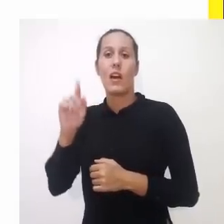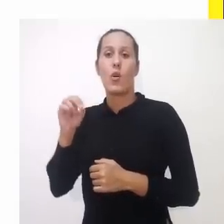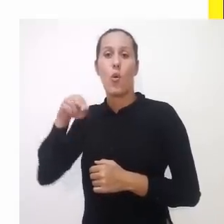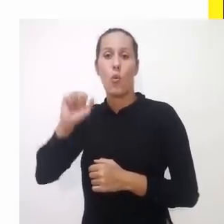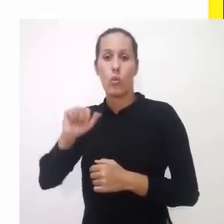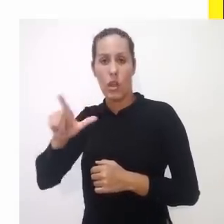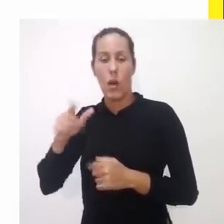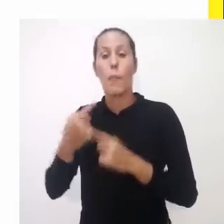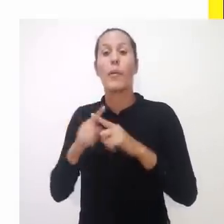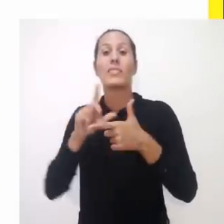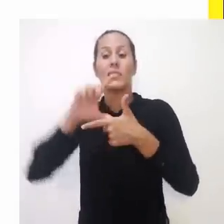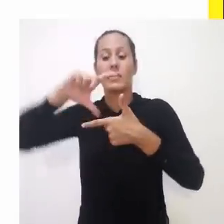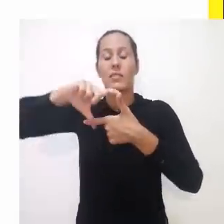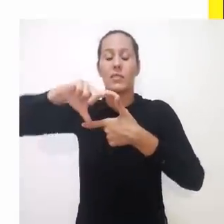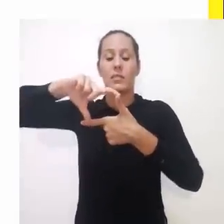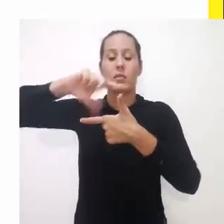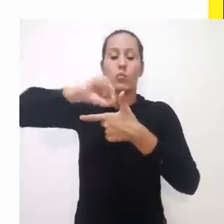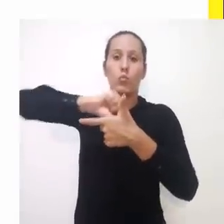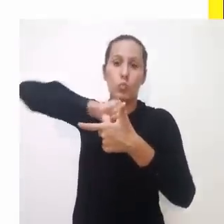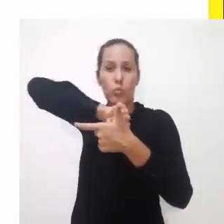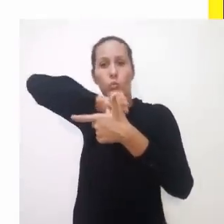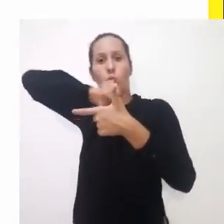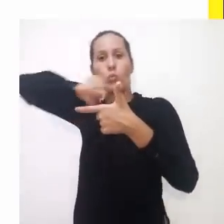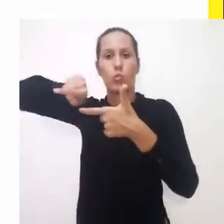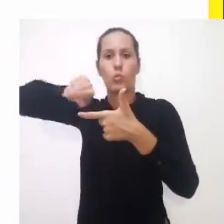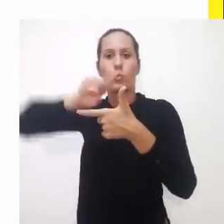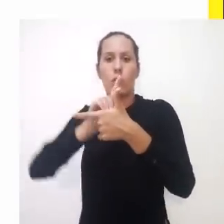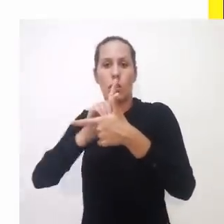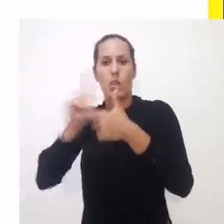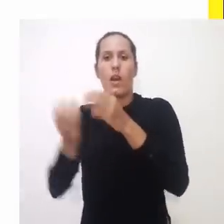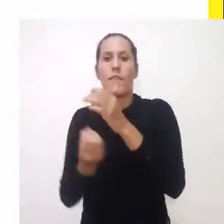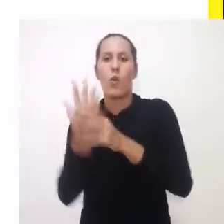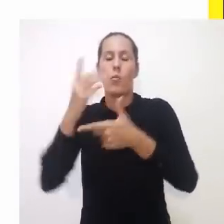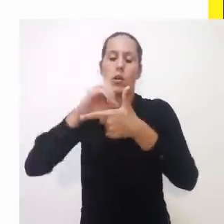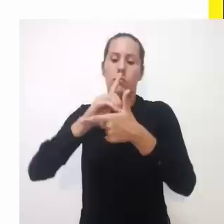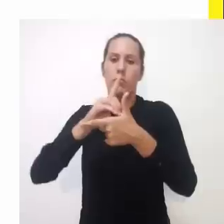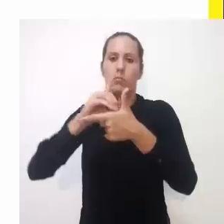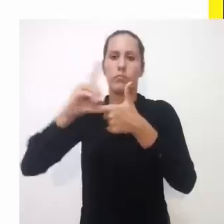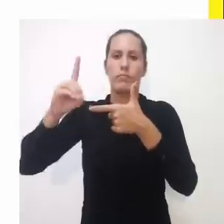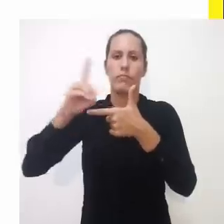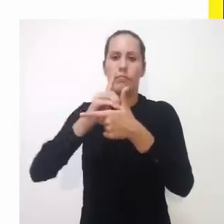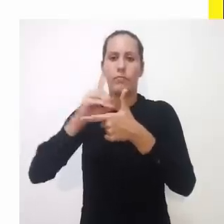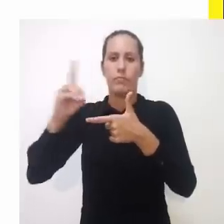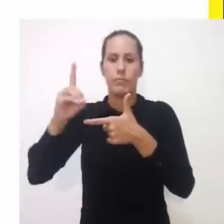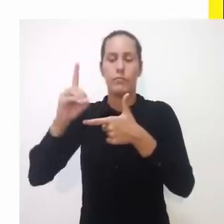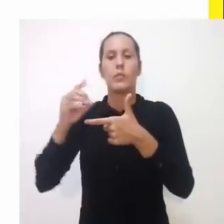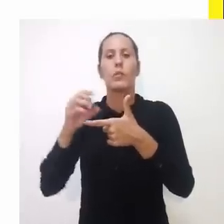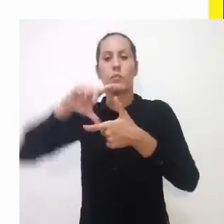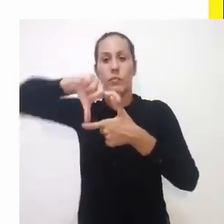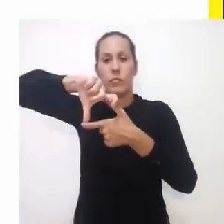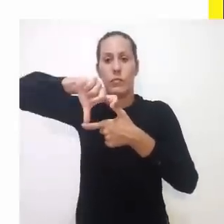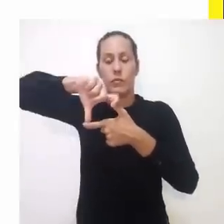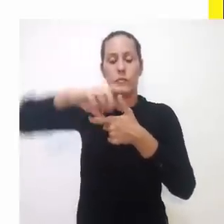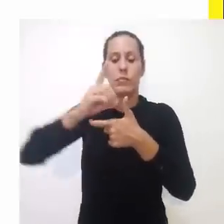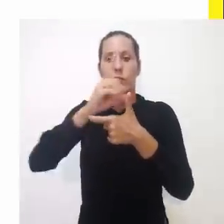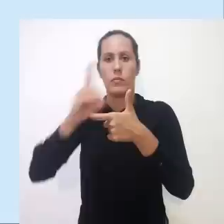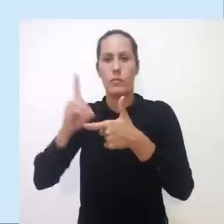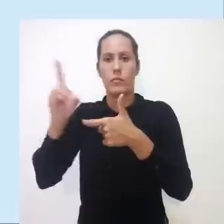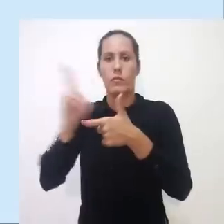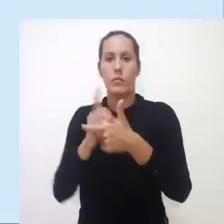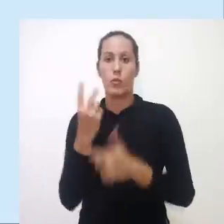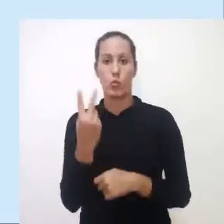outro vértice, então terá outra diagonal. Então, a gente vê que um quadrilátero tem 2 diagonais. Agora